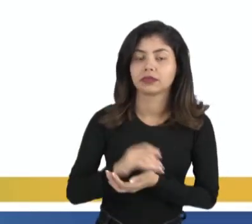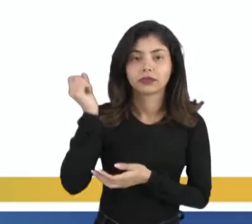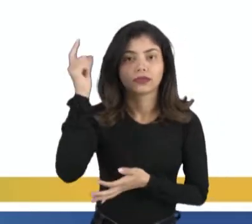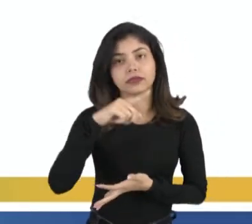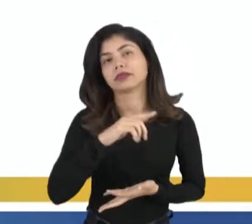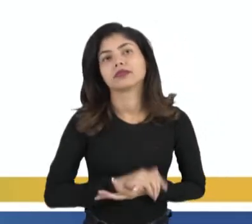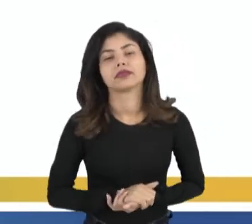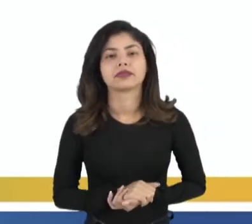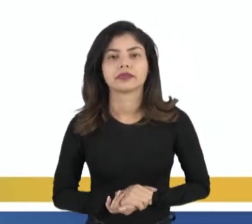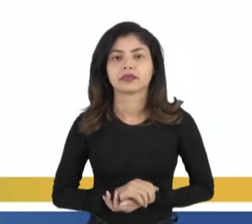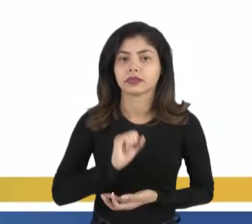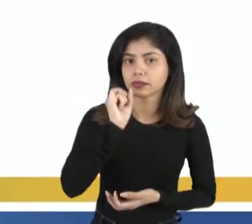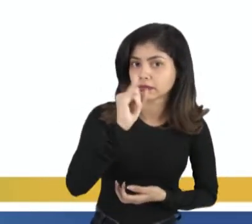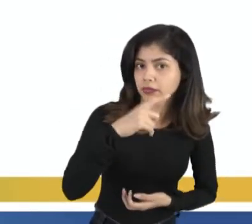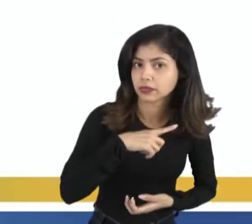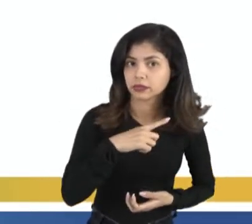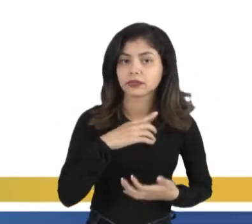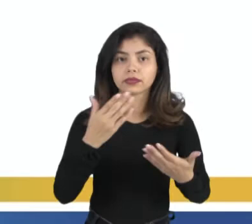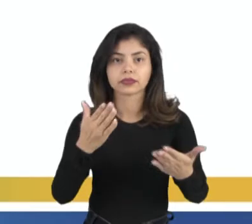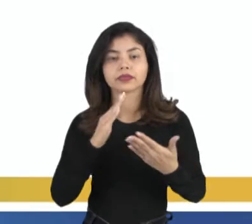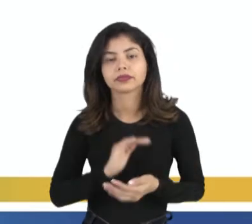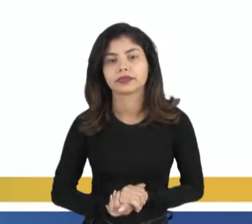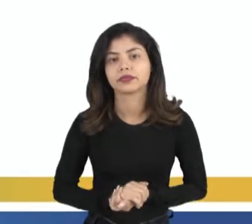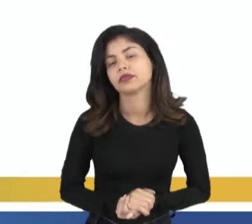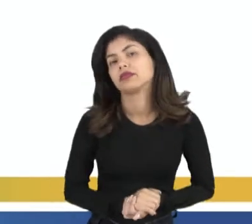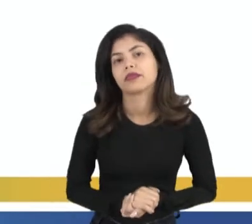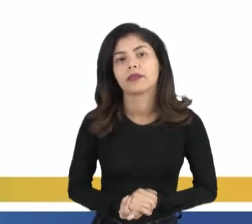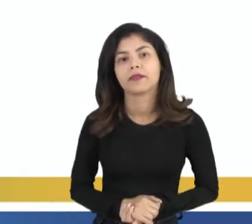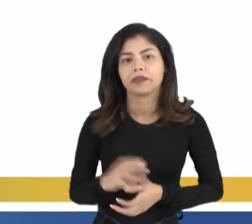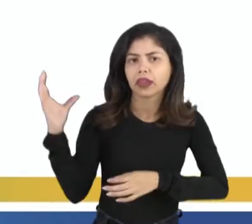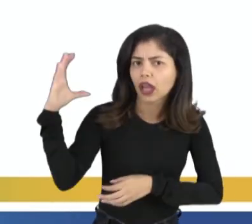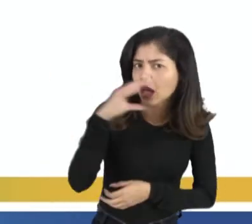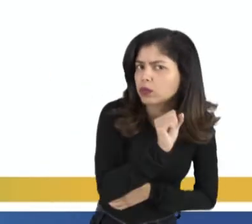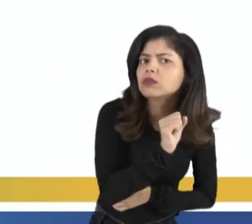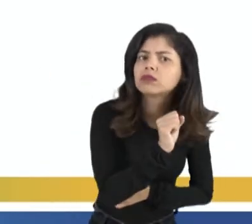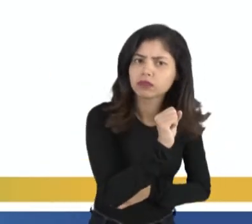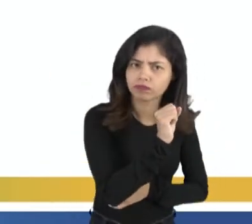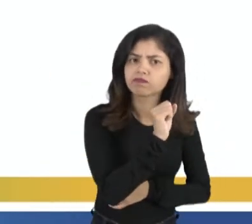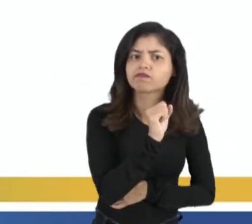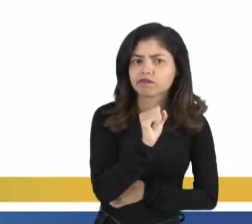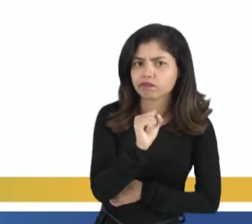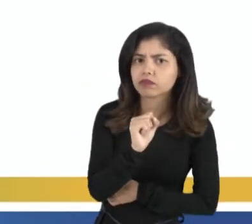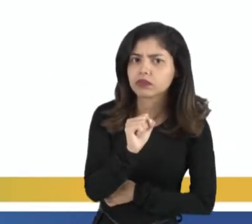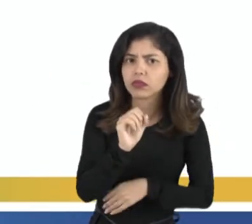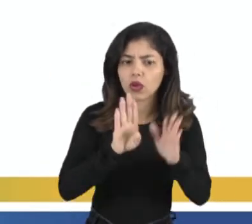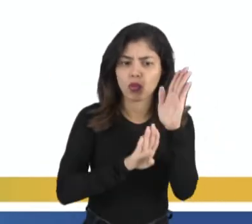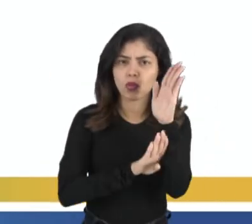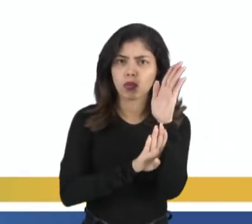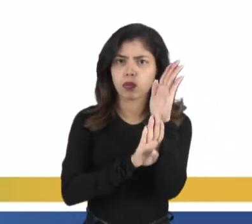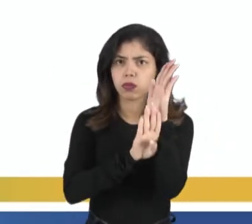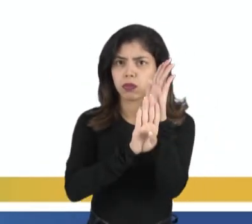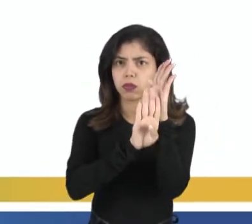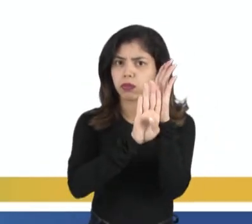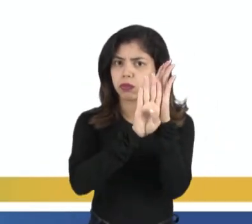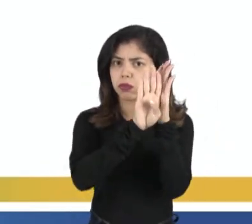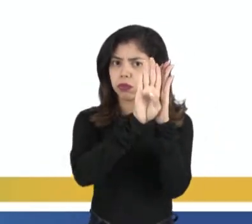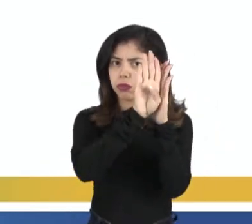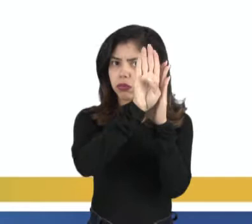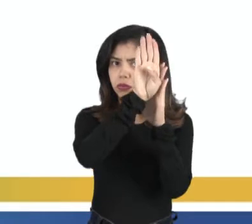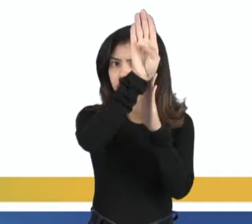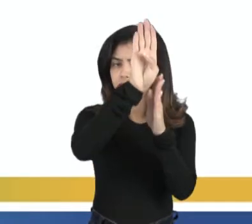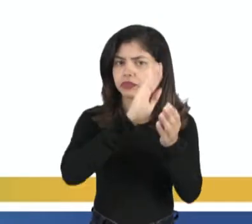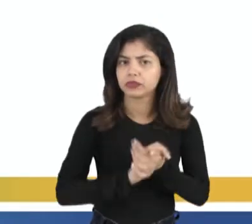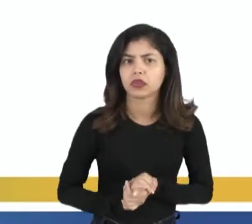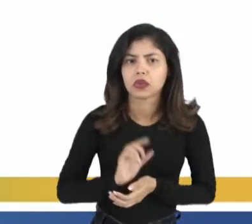significa e se houver um instrumento que possa viajar na velocidade da luz um foguete e o